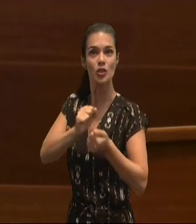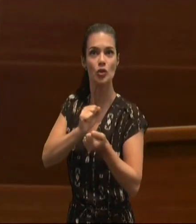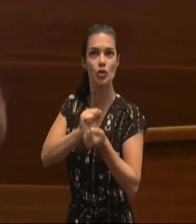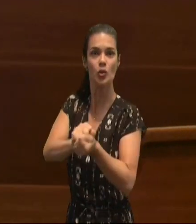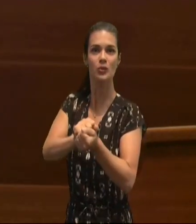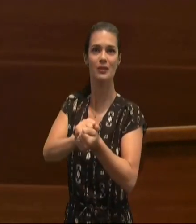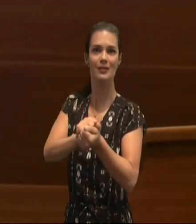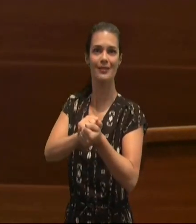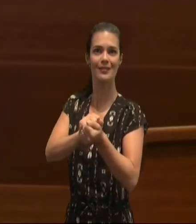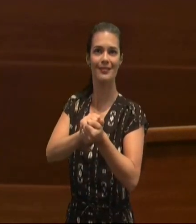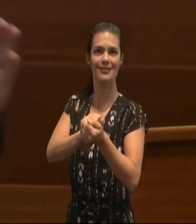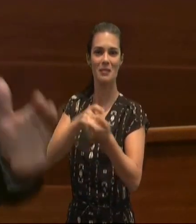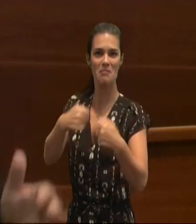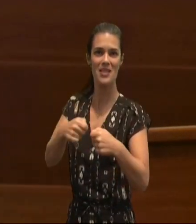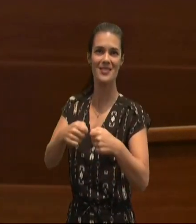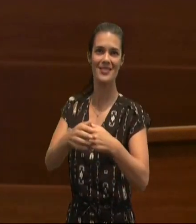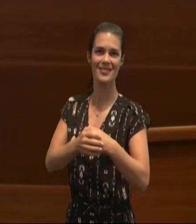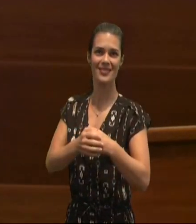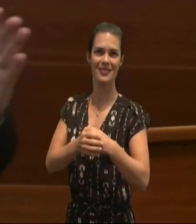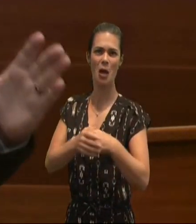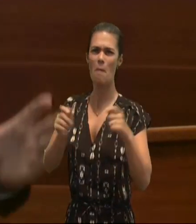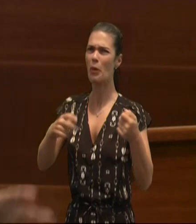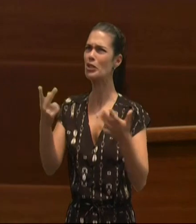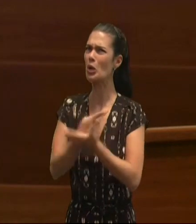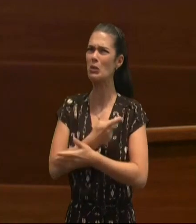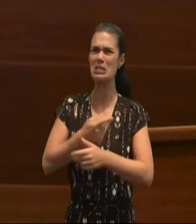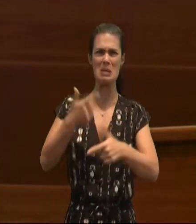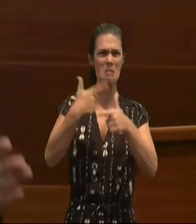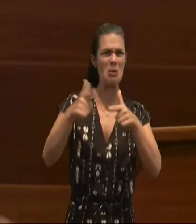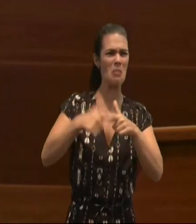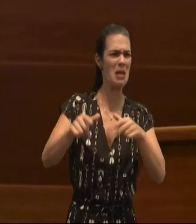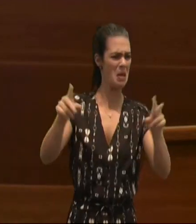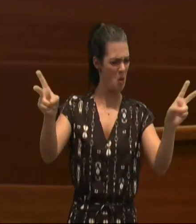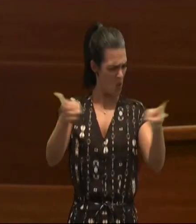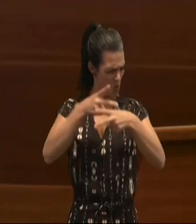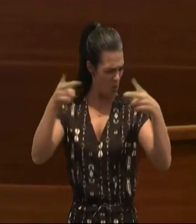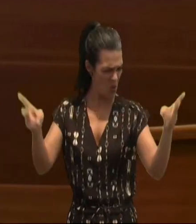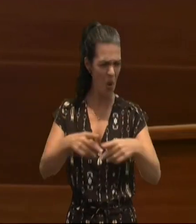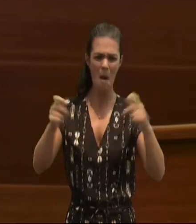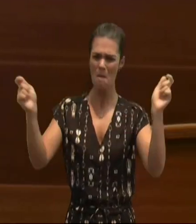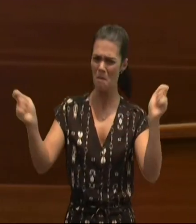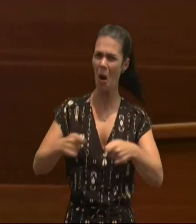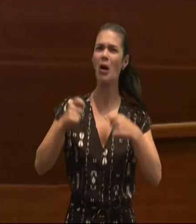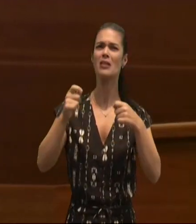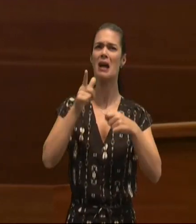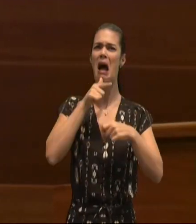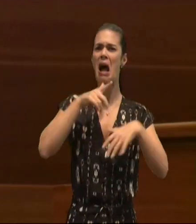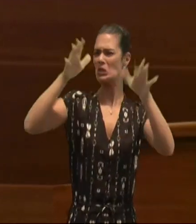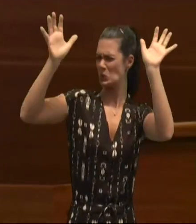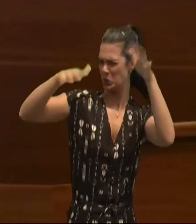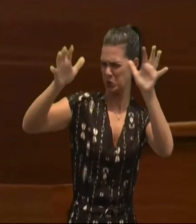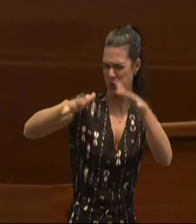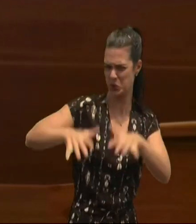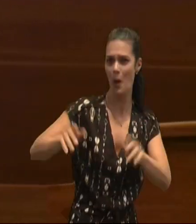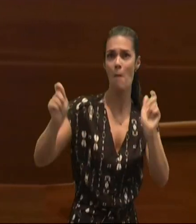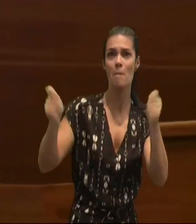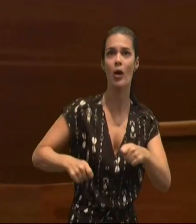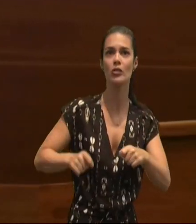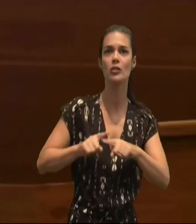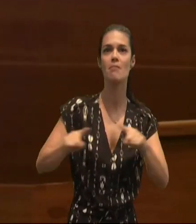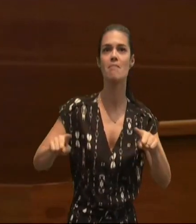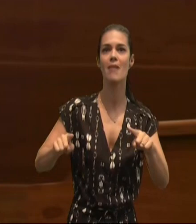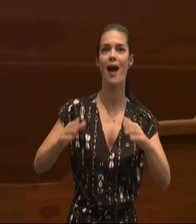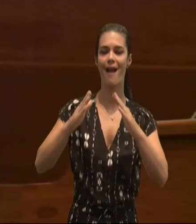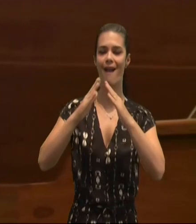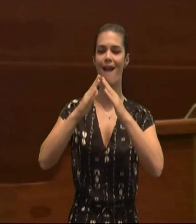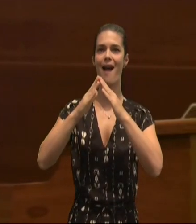as águas, e os tufões, e os furacões, e os percalços da vida, mas esta casa permanecerá firme,